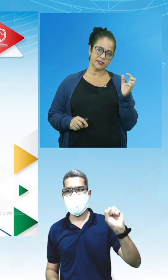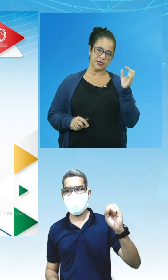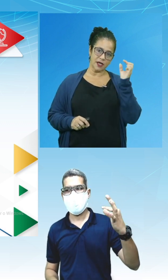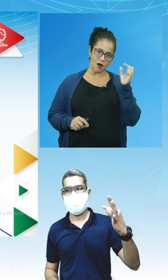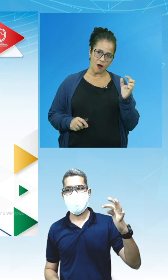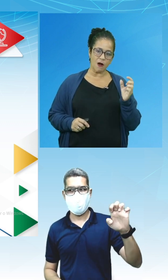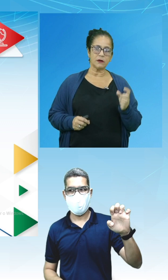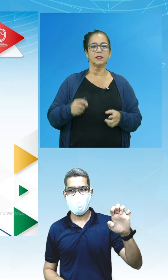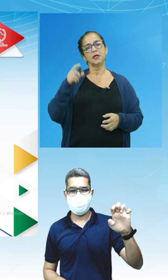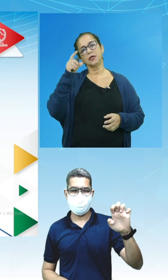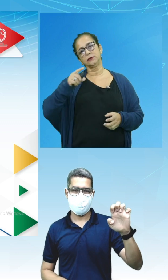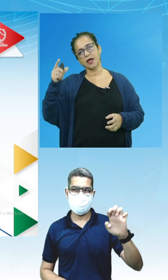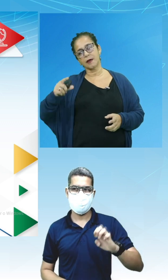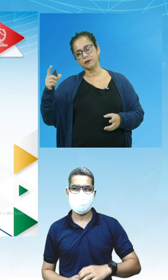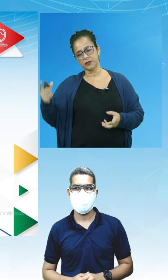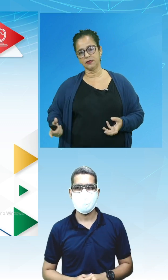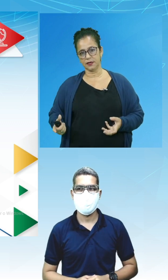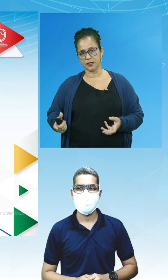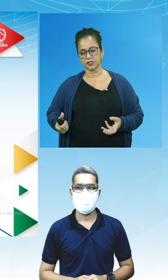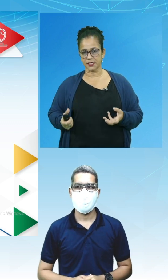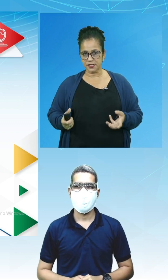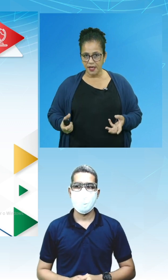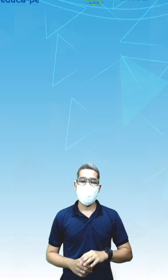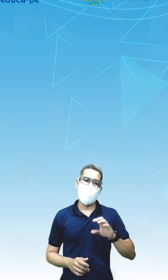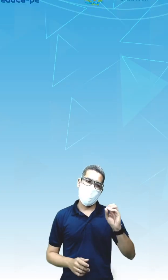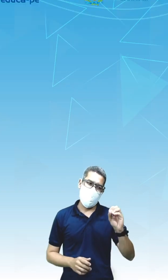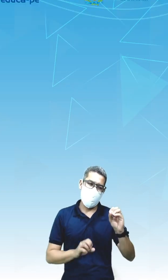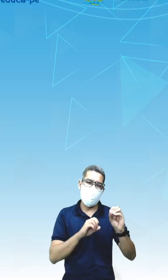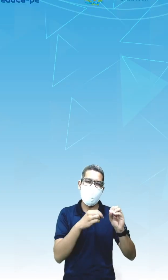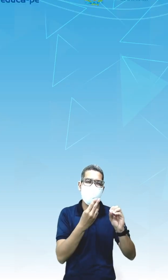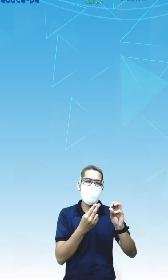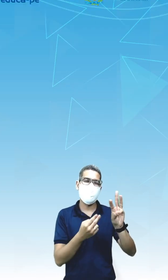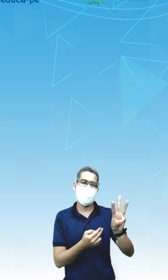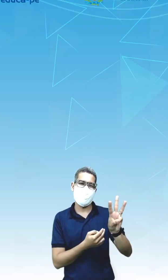com a letrinha O e o W em inglês, tá certo?